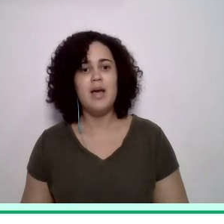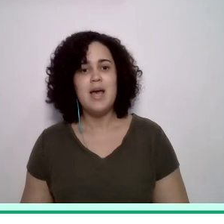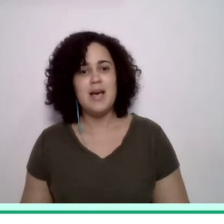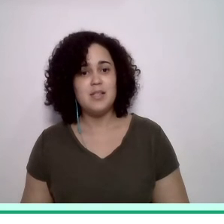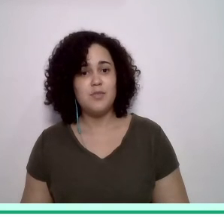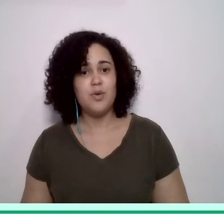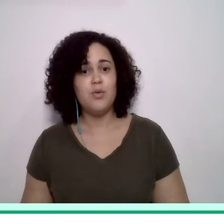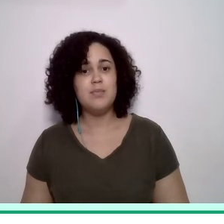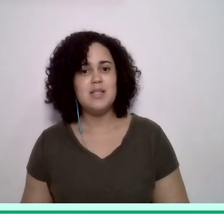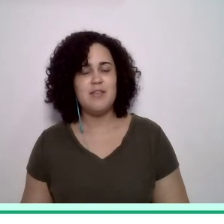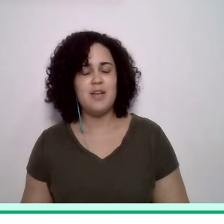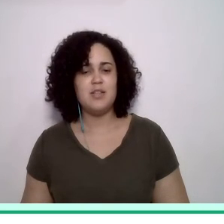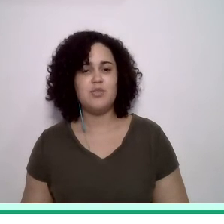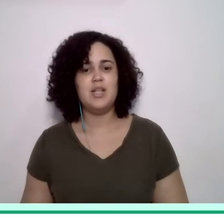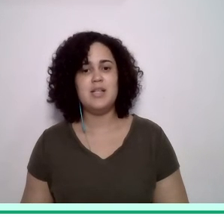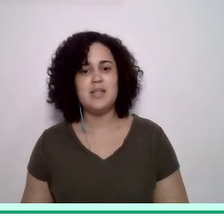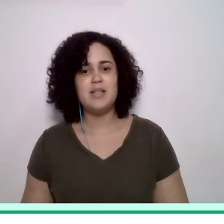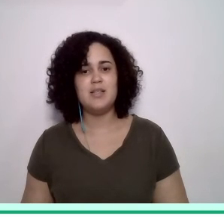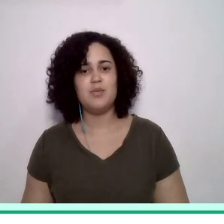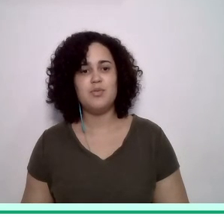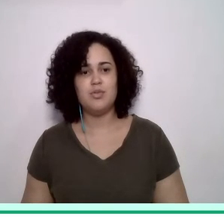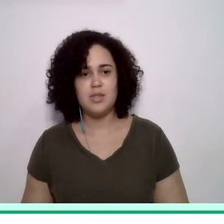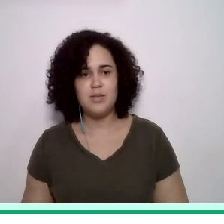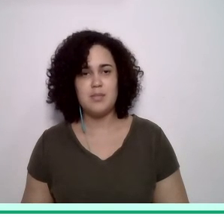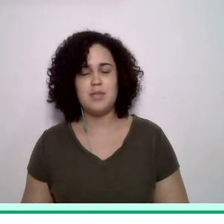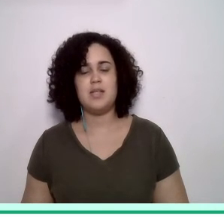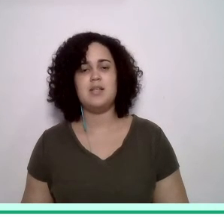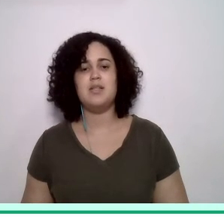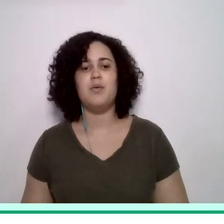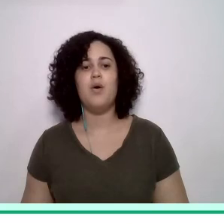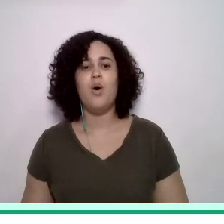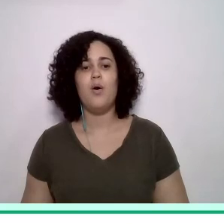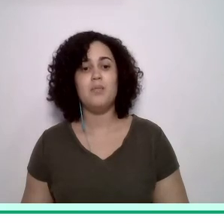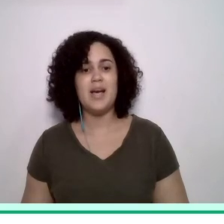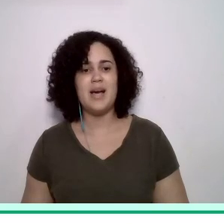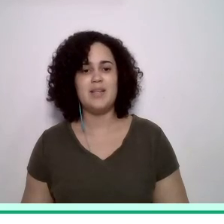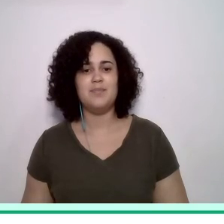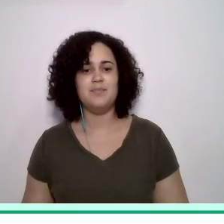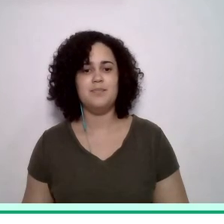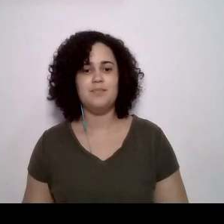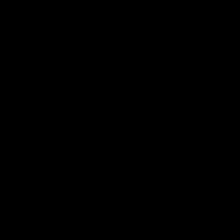trabalho. Essas foram algumas das referências utilizadas na construção dessa apresentação. Obrigada!